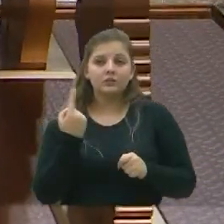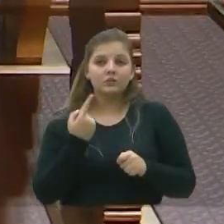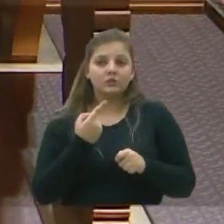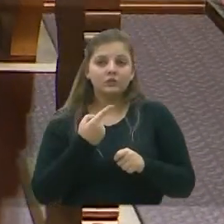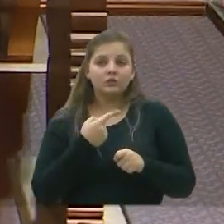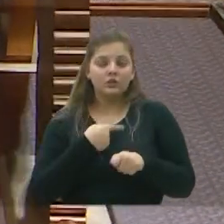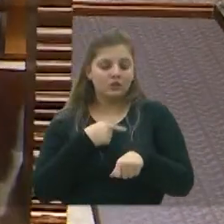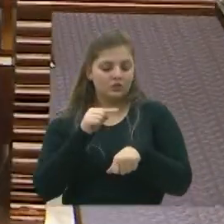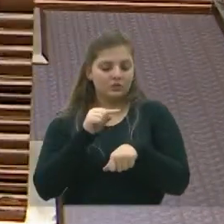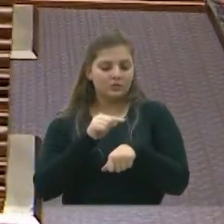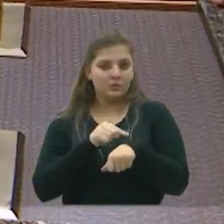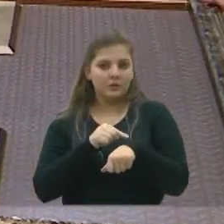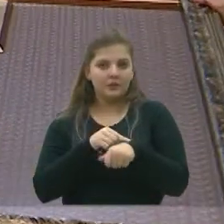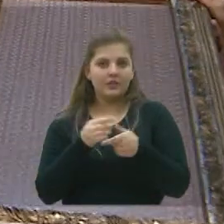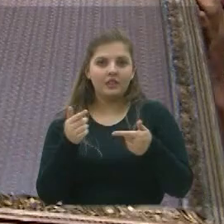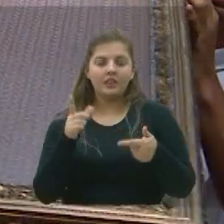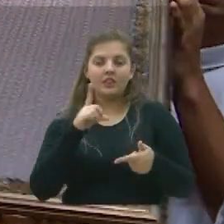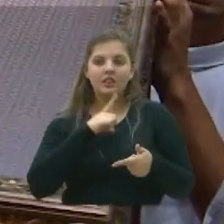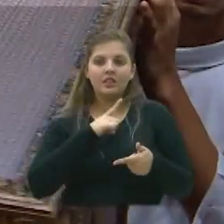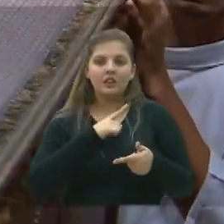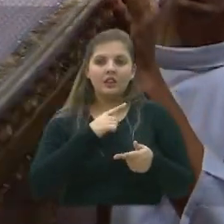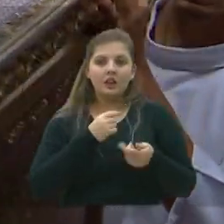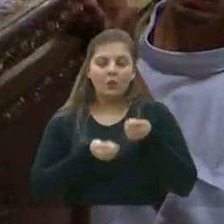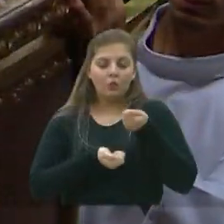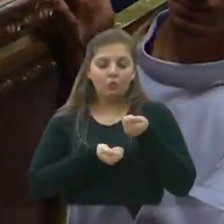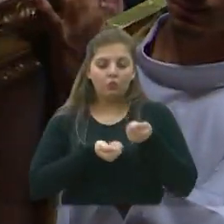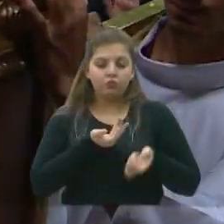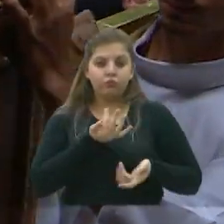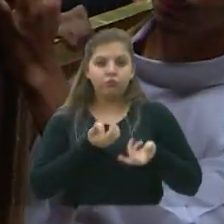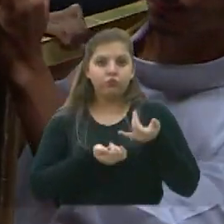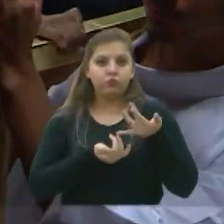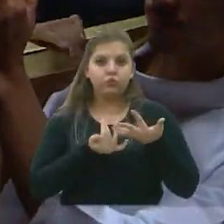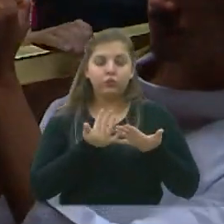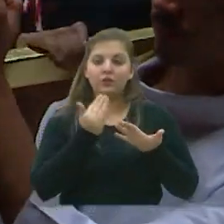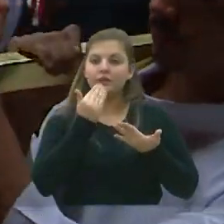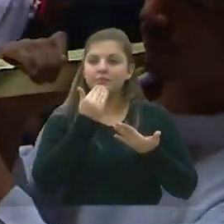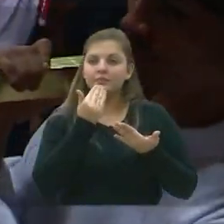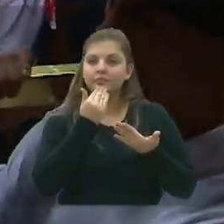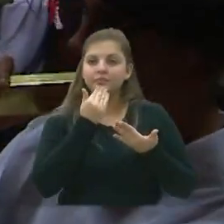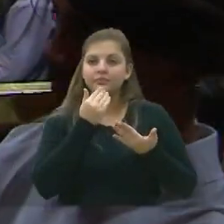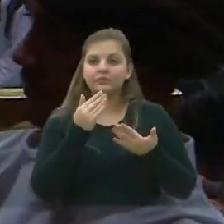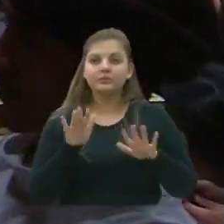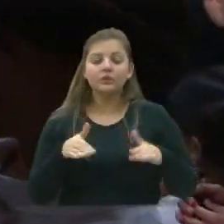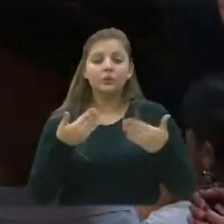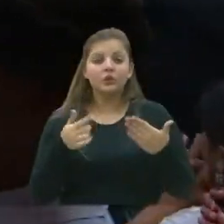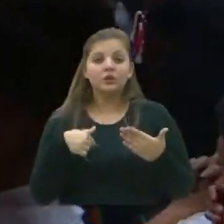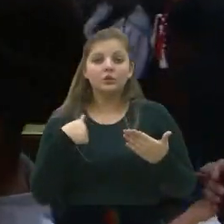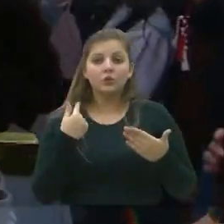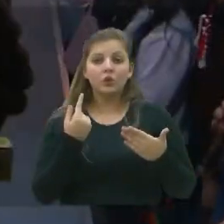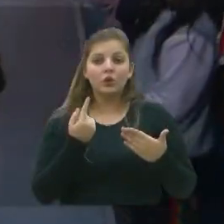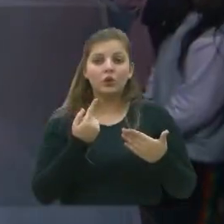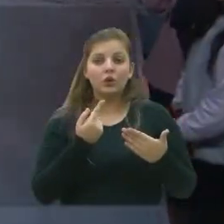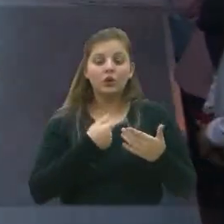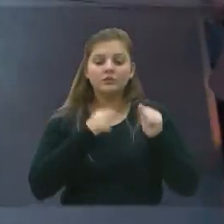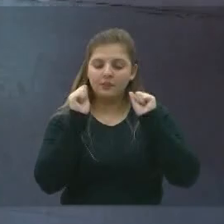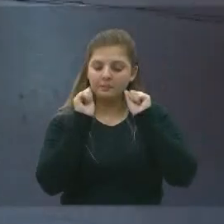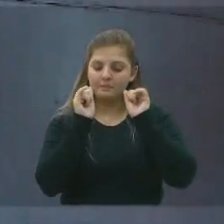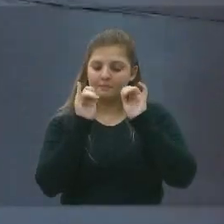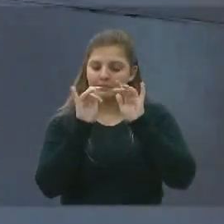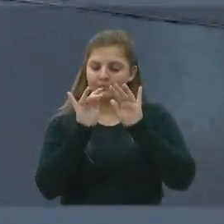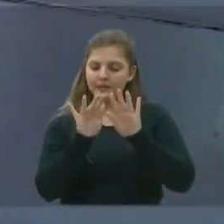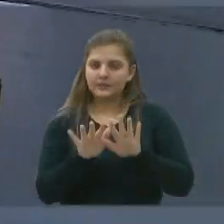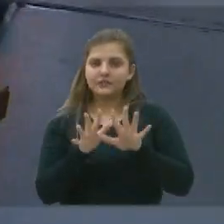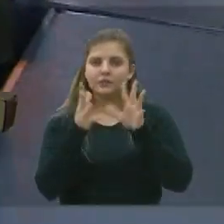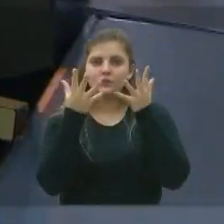momento a queima dos pedidos, enquanto nós vamos receber a bênção do Santíssimo, nós vamos